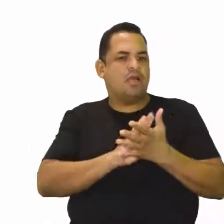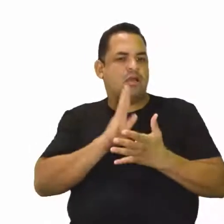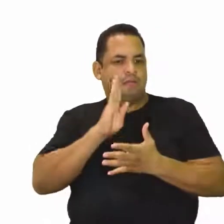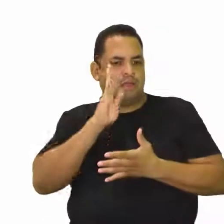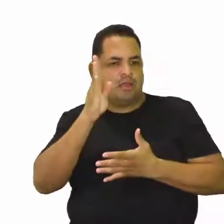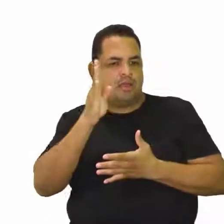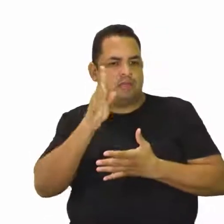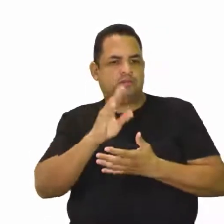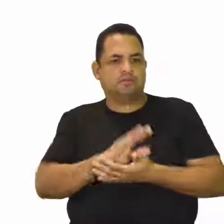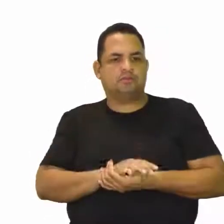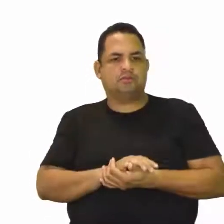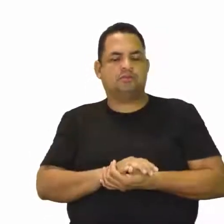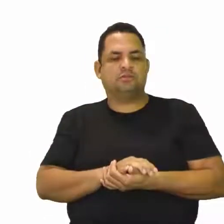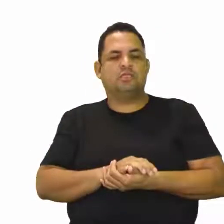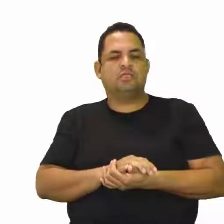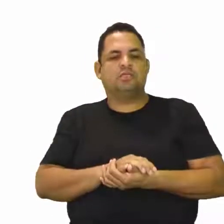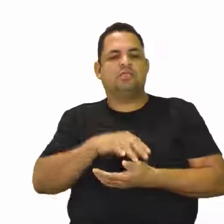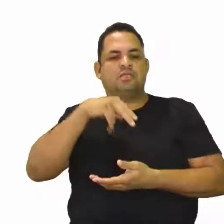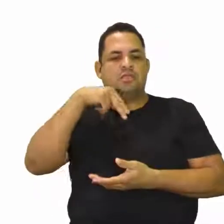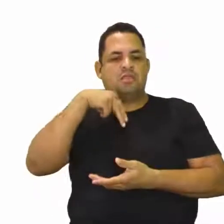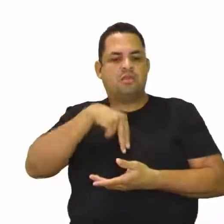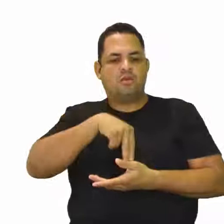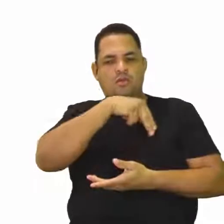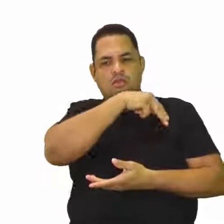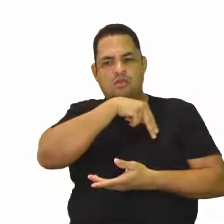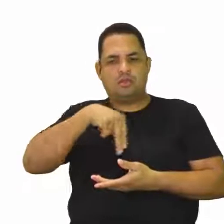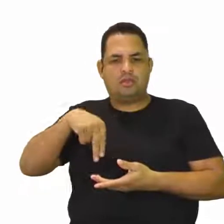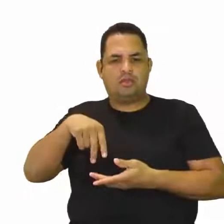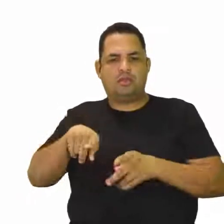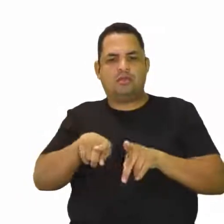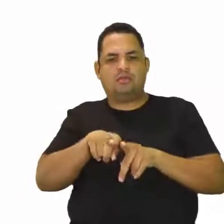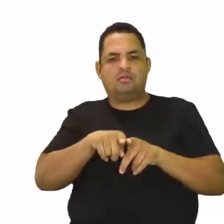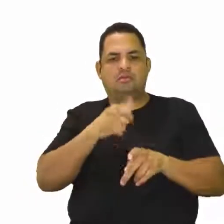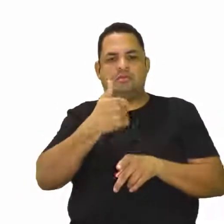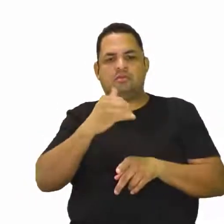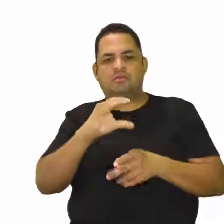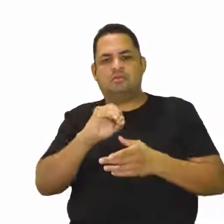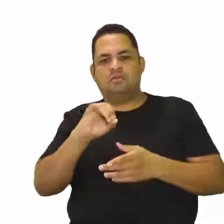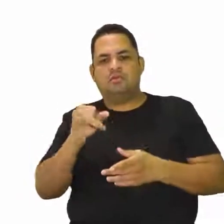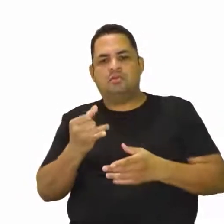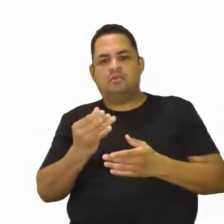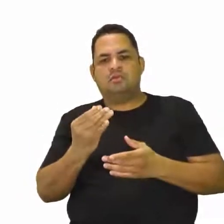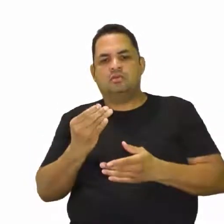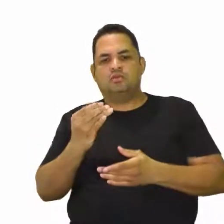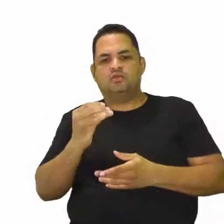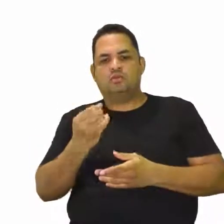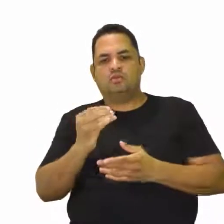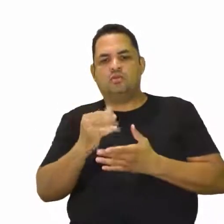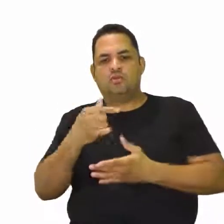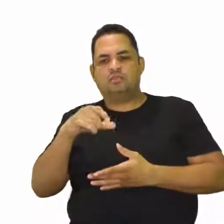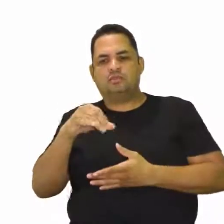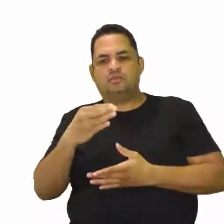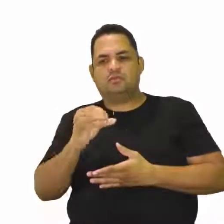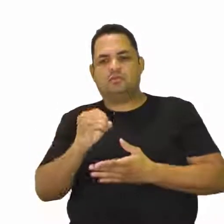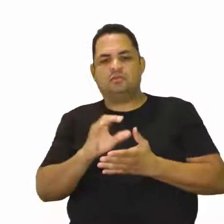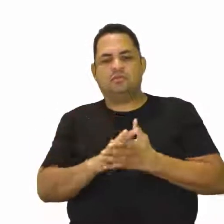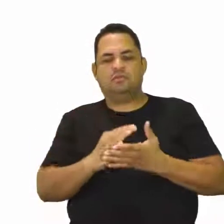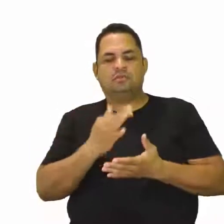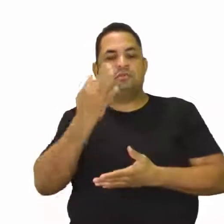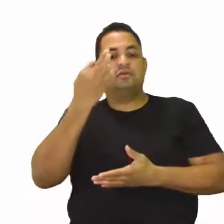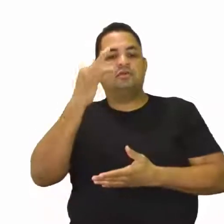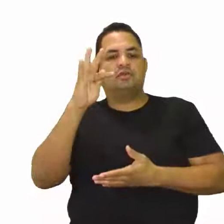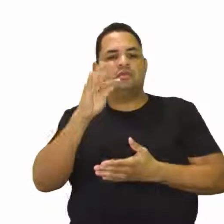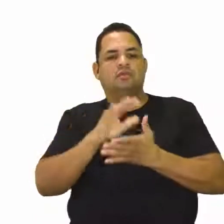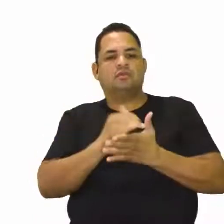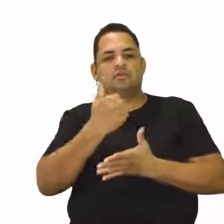de 40, vão conquistar a Noruega. E no dia 14 de julho de 40, vão conquistar a